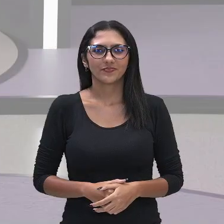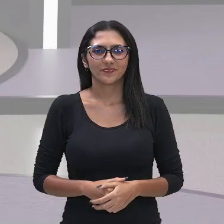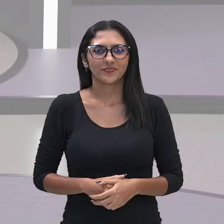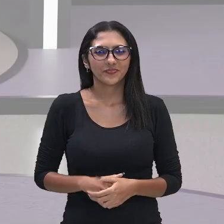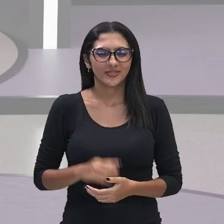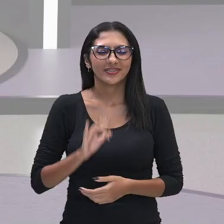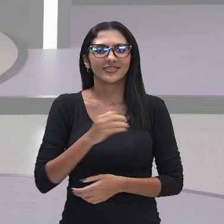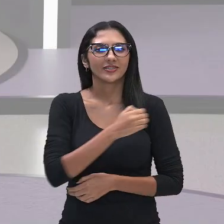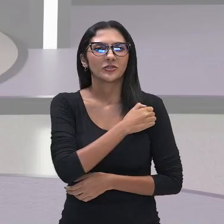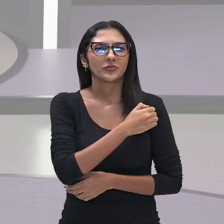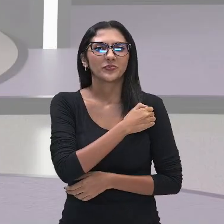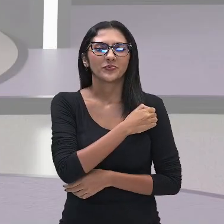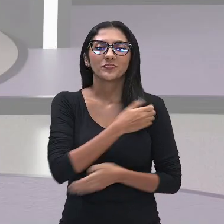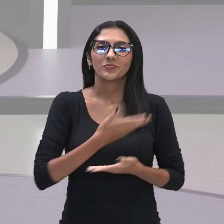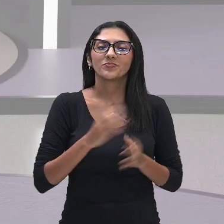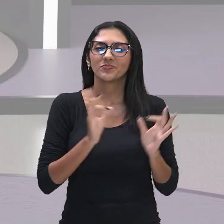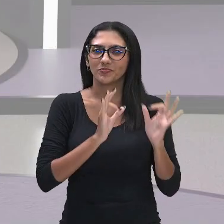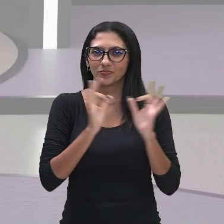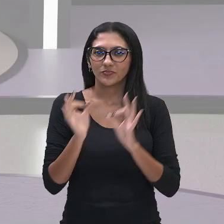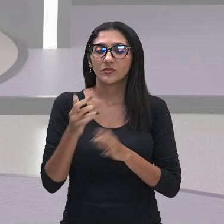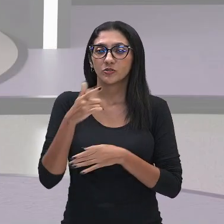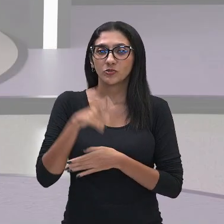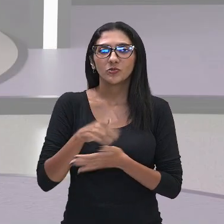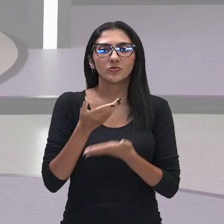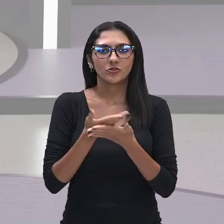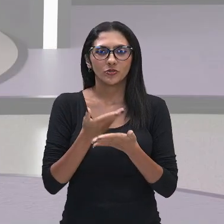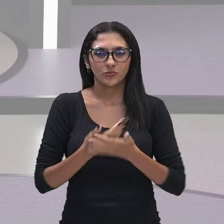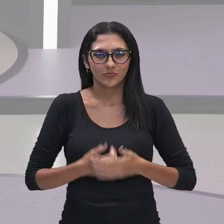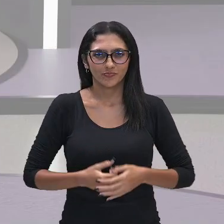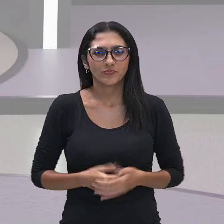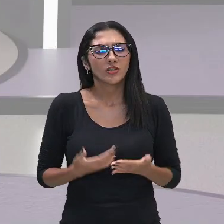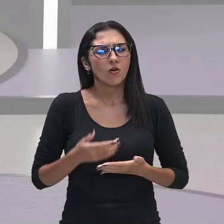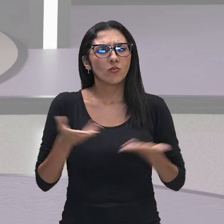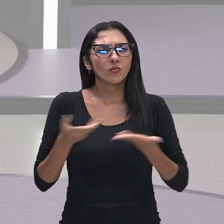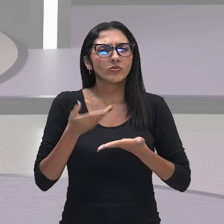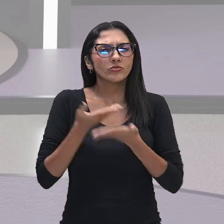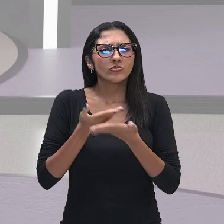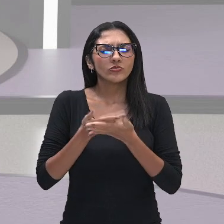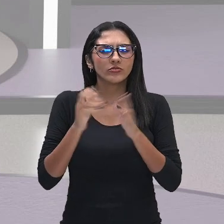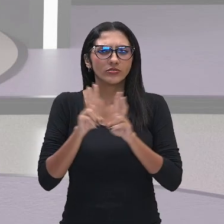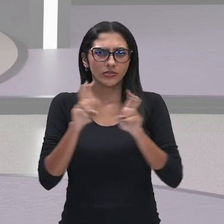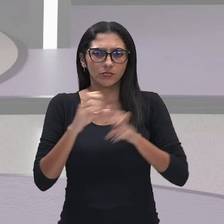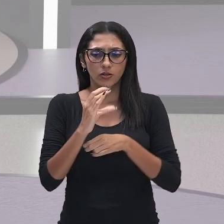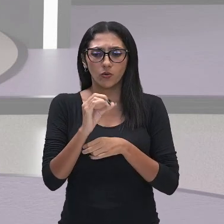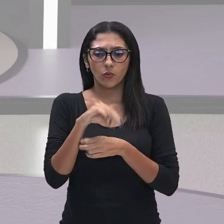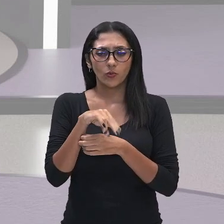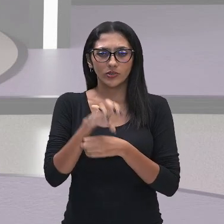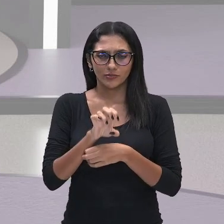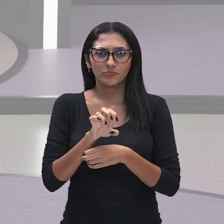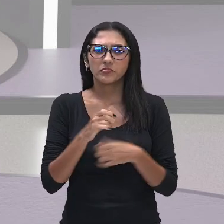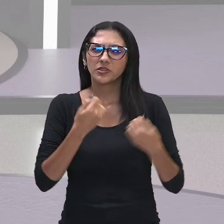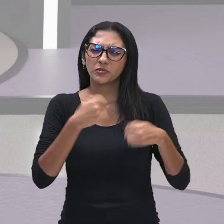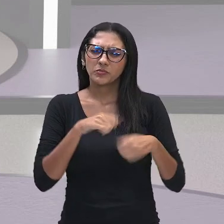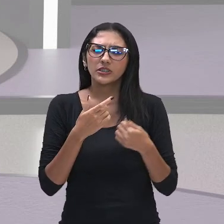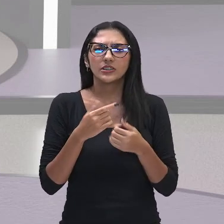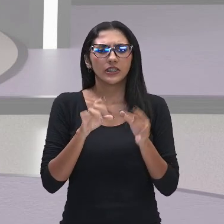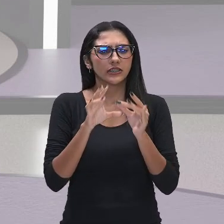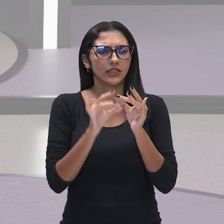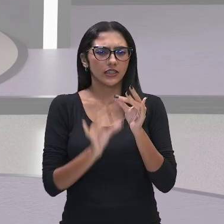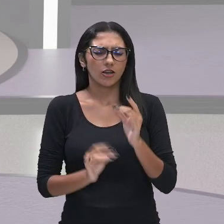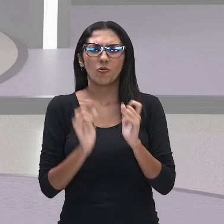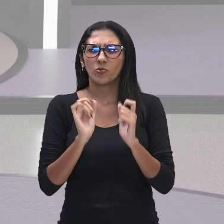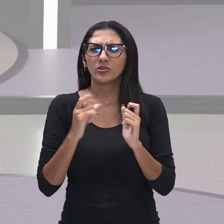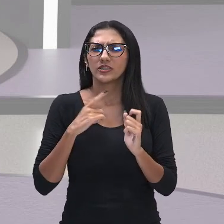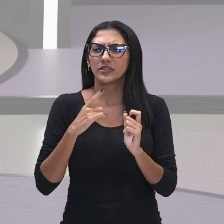Beleza, pessoal. Então, estamos aqui de volta e como a nossa aula trata de cone, nós primeiramente temos que definir o que